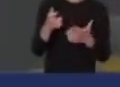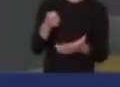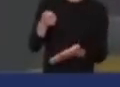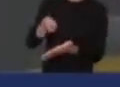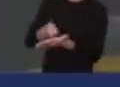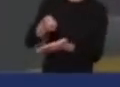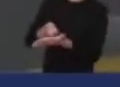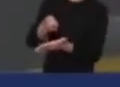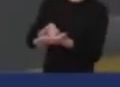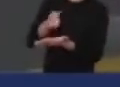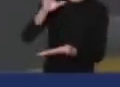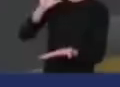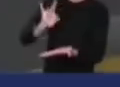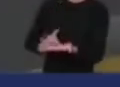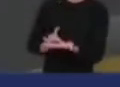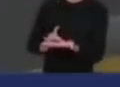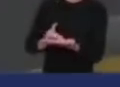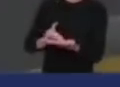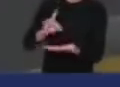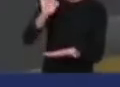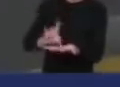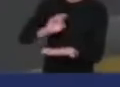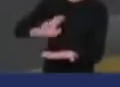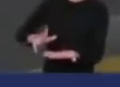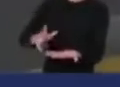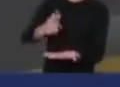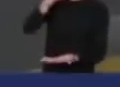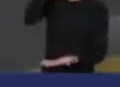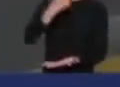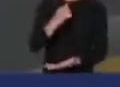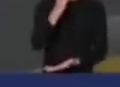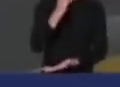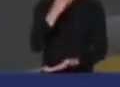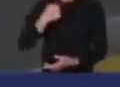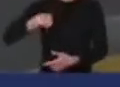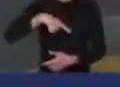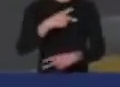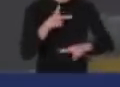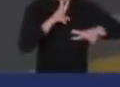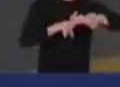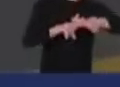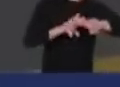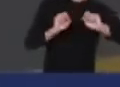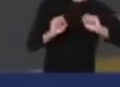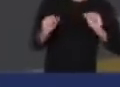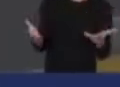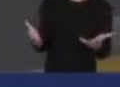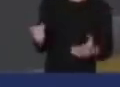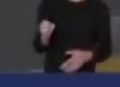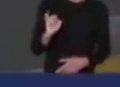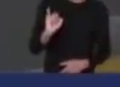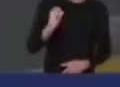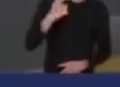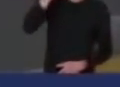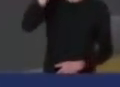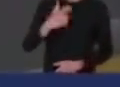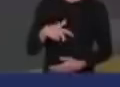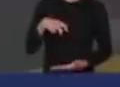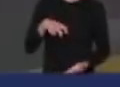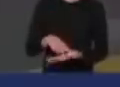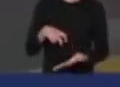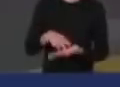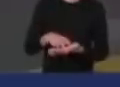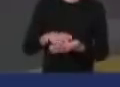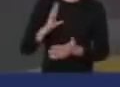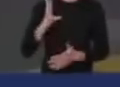sabe. Ele não faz isso. Ele não toma uma atitude igual aquela, provocativa, agressiva, gratuita,